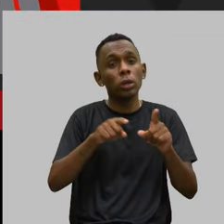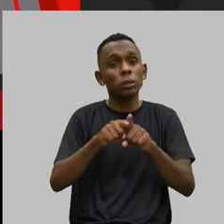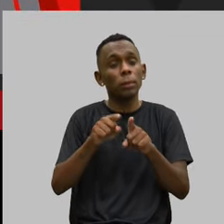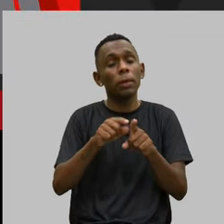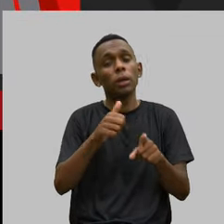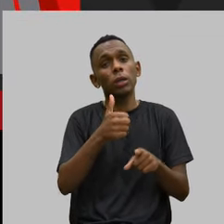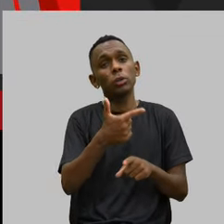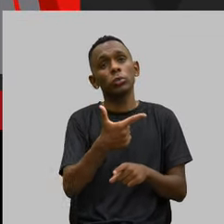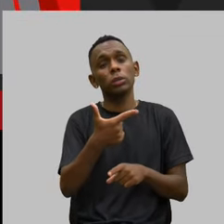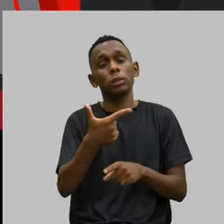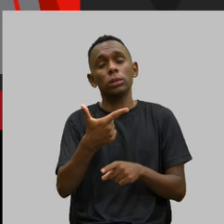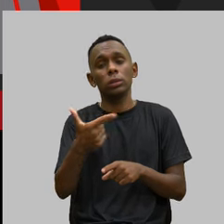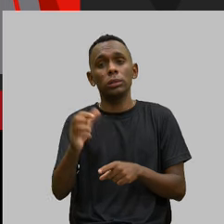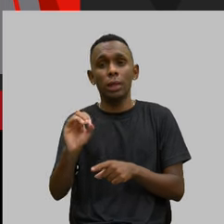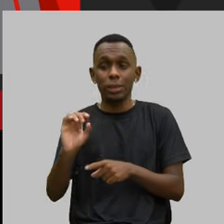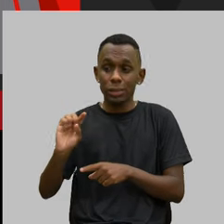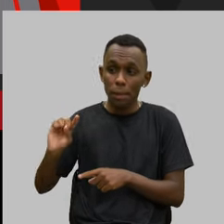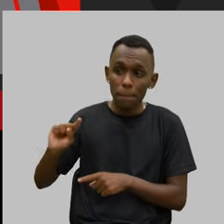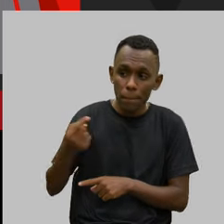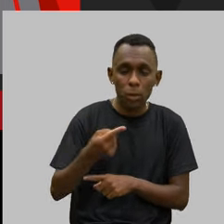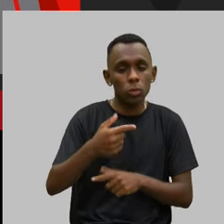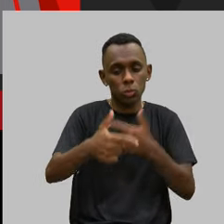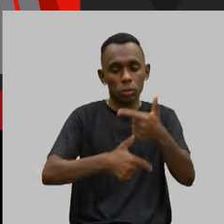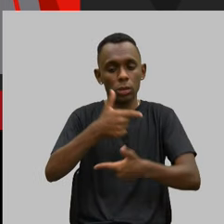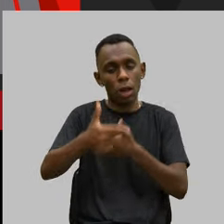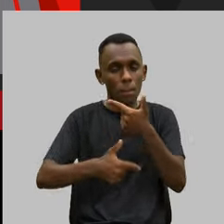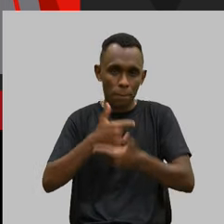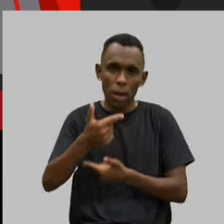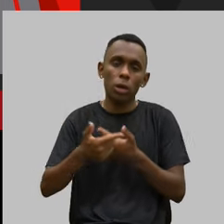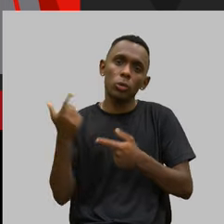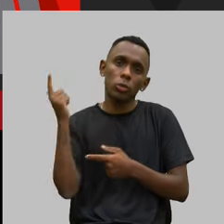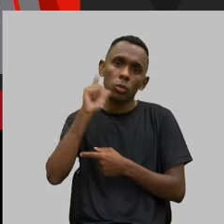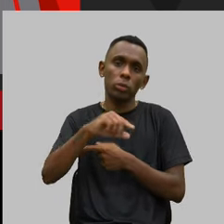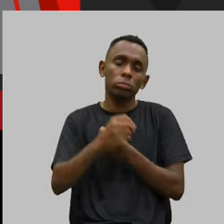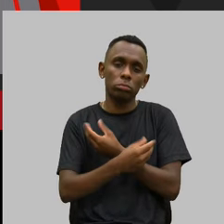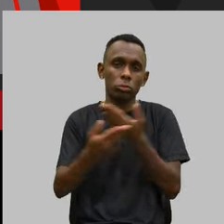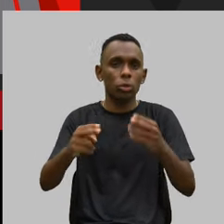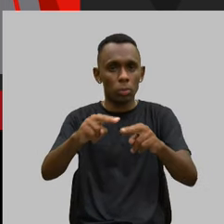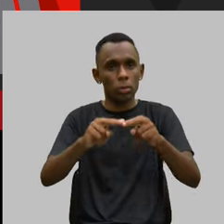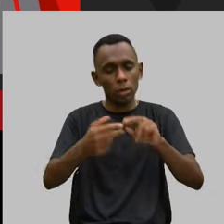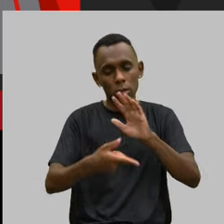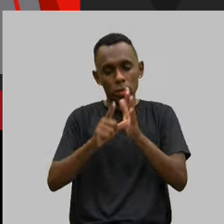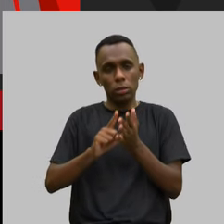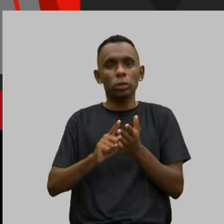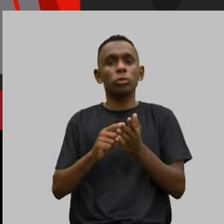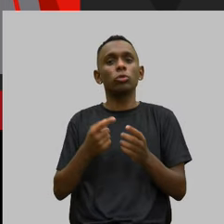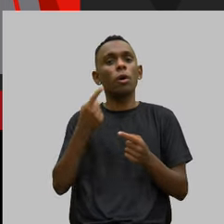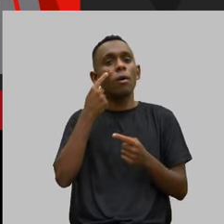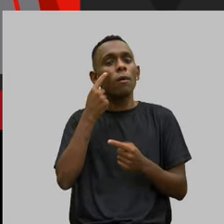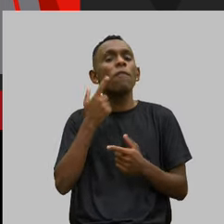empregos eh eh gerados a partir desses Protocolos de